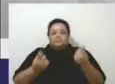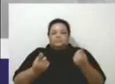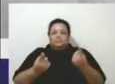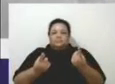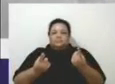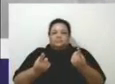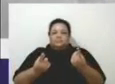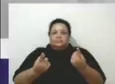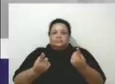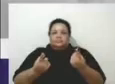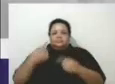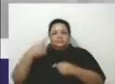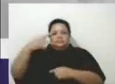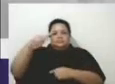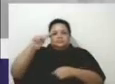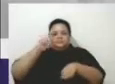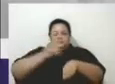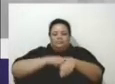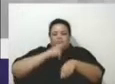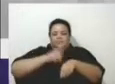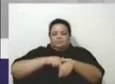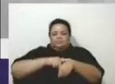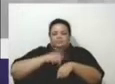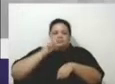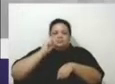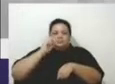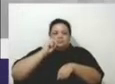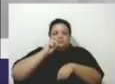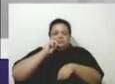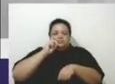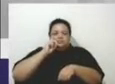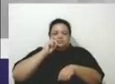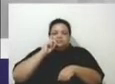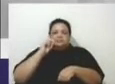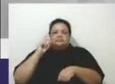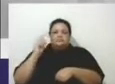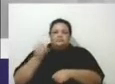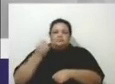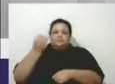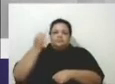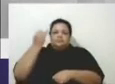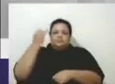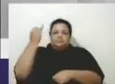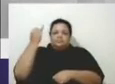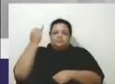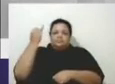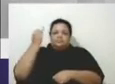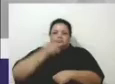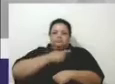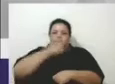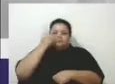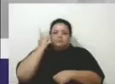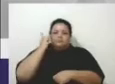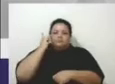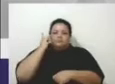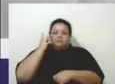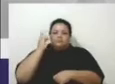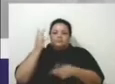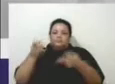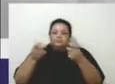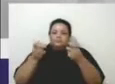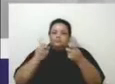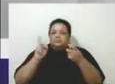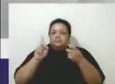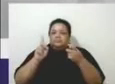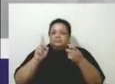um tempo do seu dia do seu tempo tão precioso isso vale muito e as pessoas às vezes não percebem esse valor